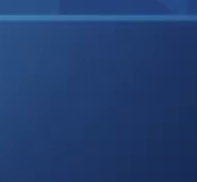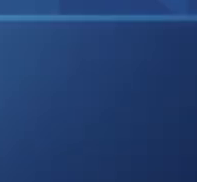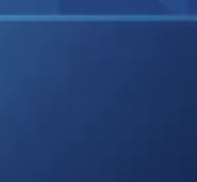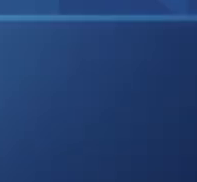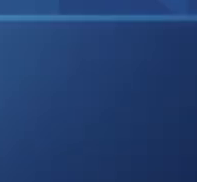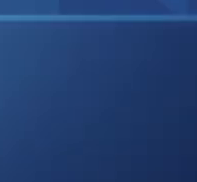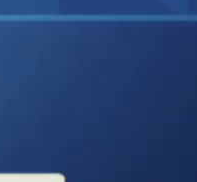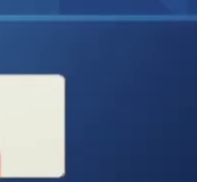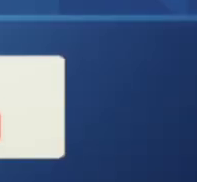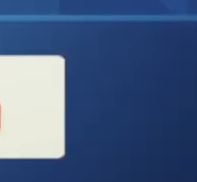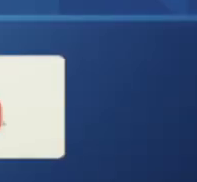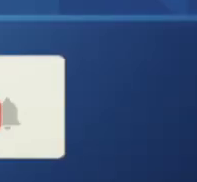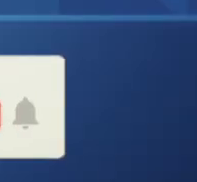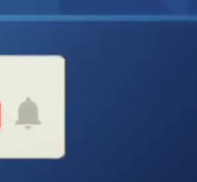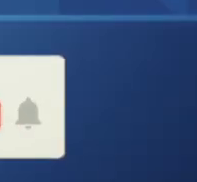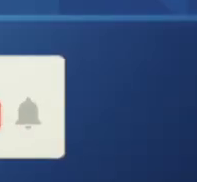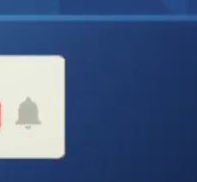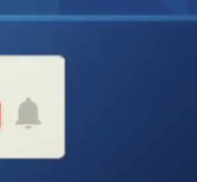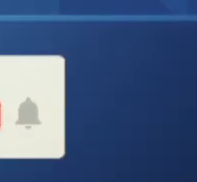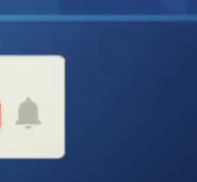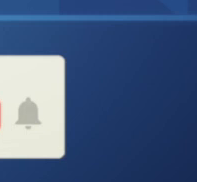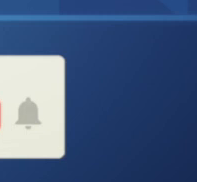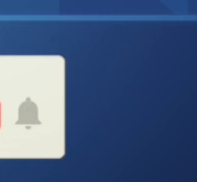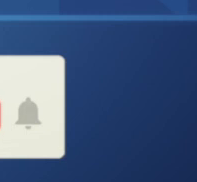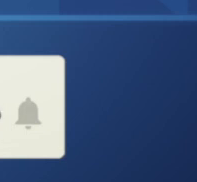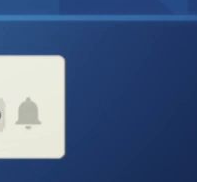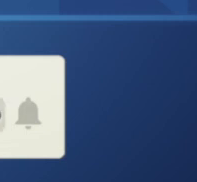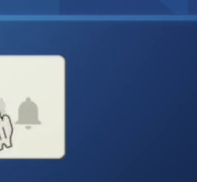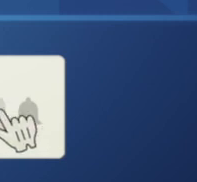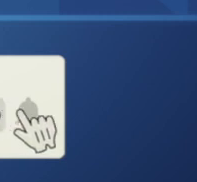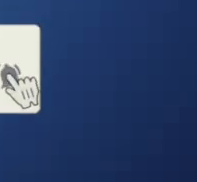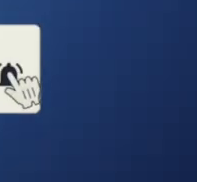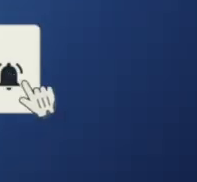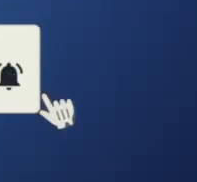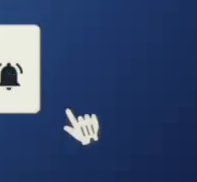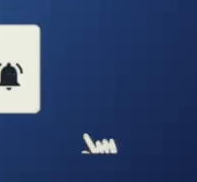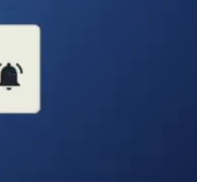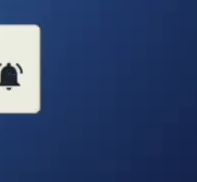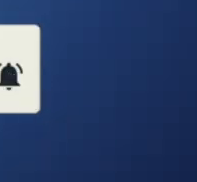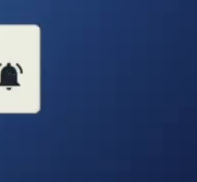Hai, telespectadores atu hetan informasan aktuais no faktuais ke talua inskreva.